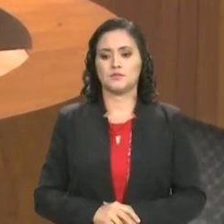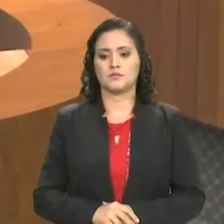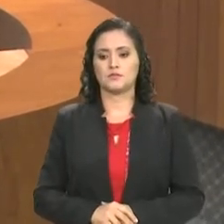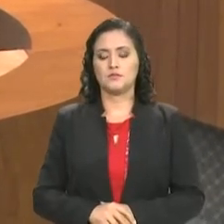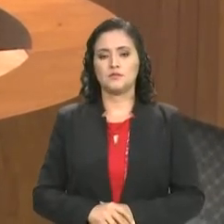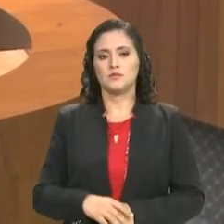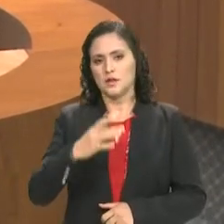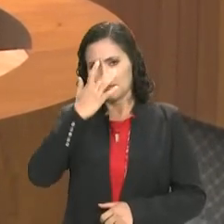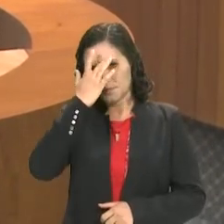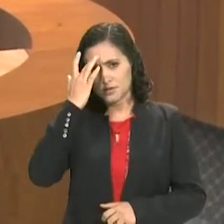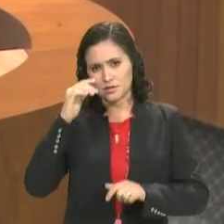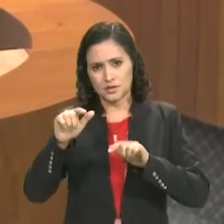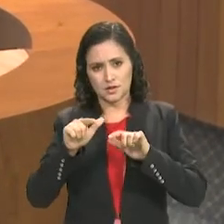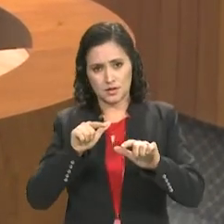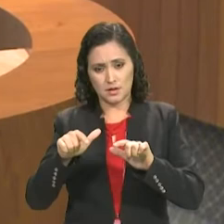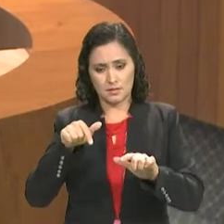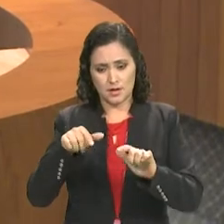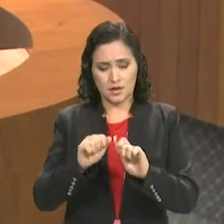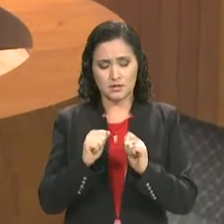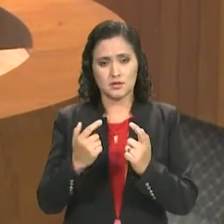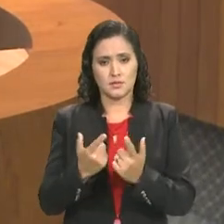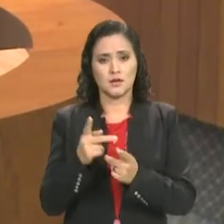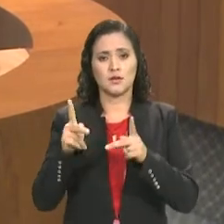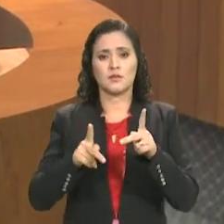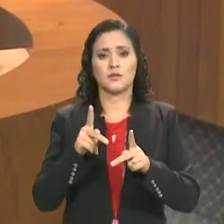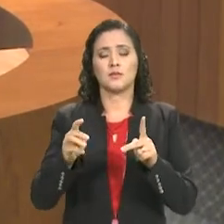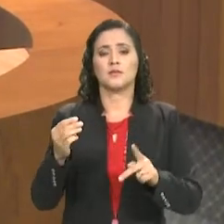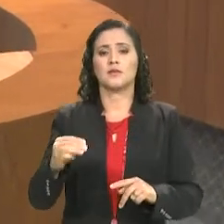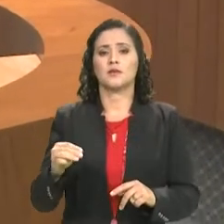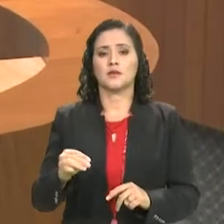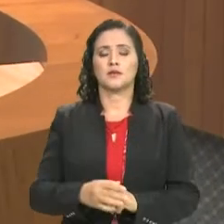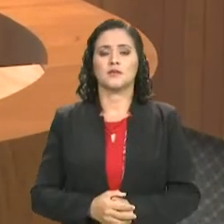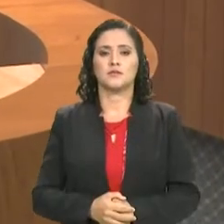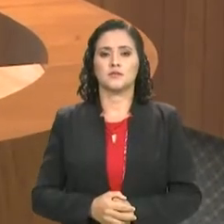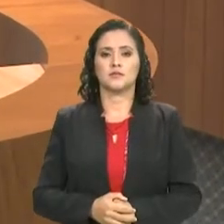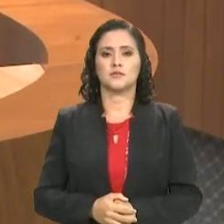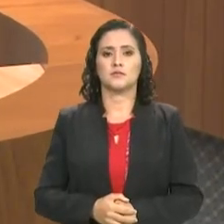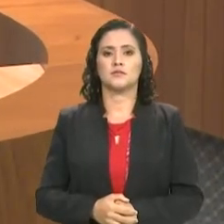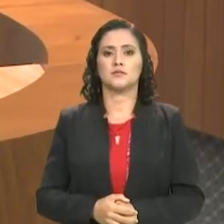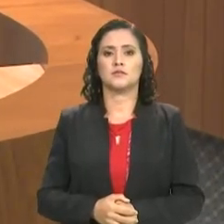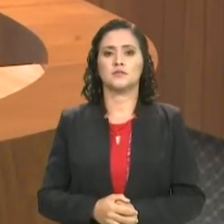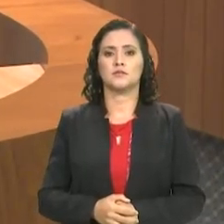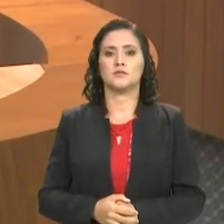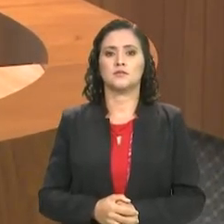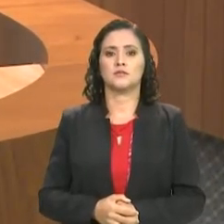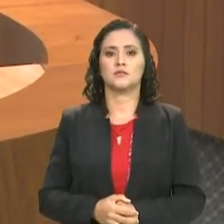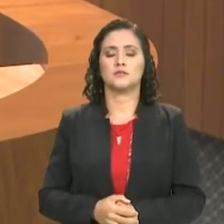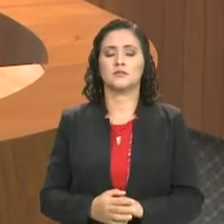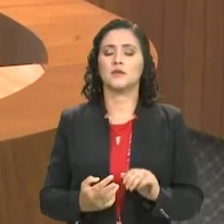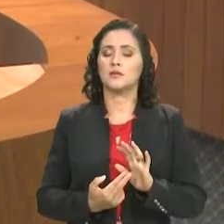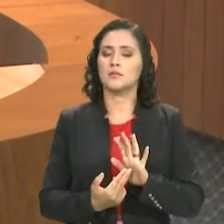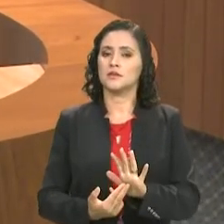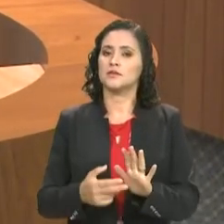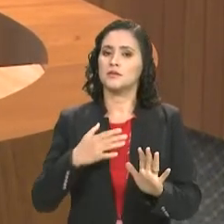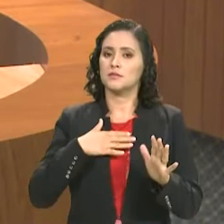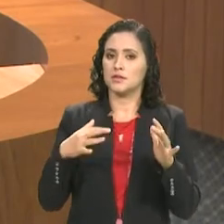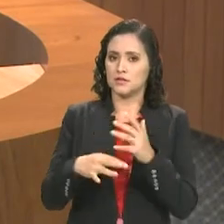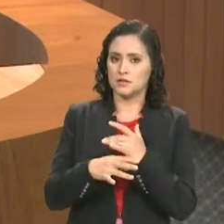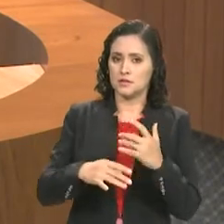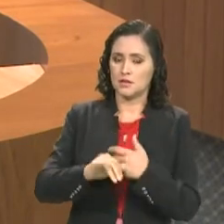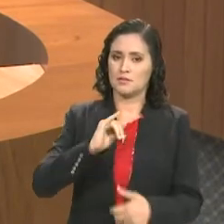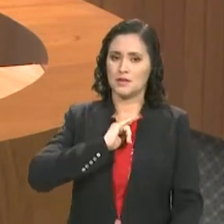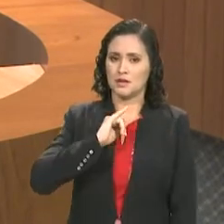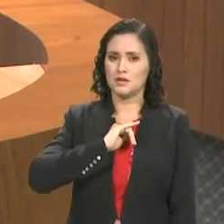dessa casa. Cumprimento o povo do Maranhão na nome das pessoas da minha cidade, Imperatriz, que ontem foi